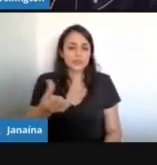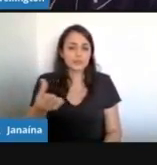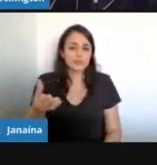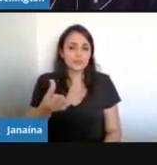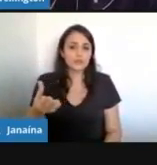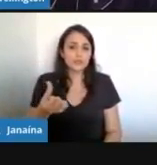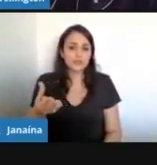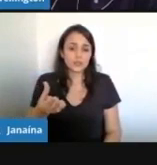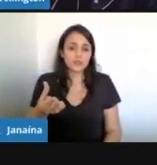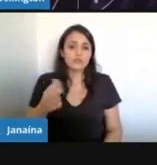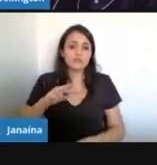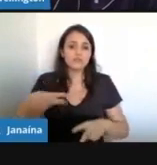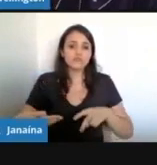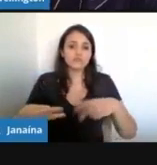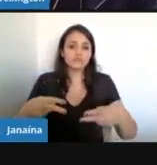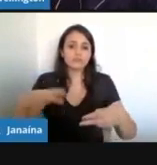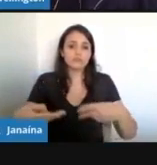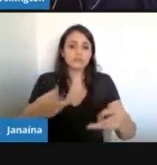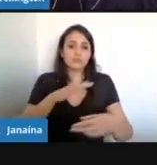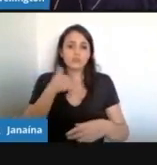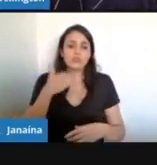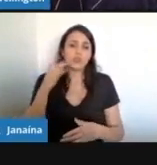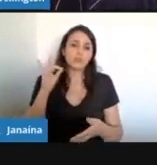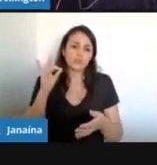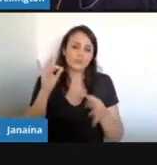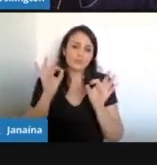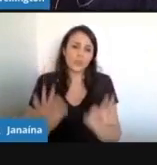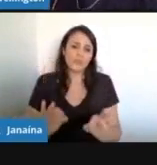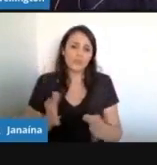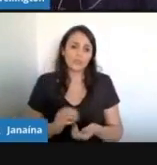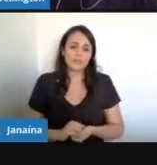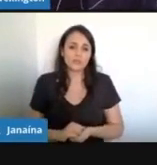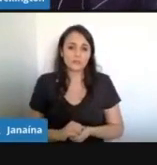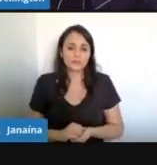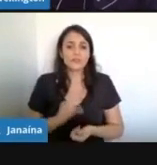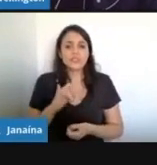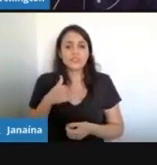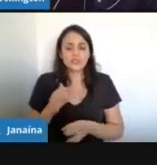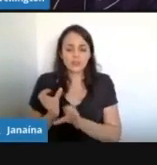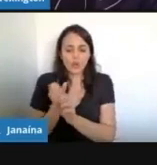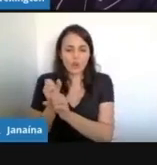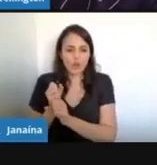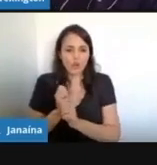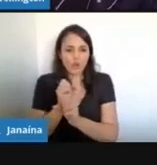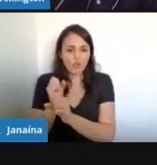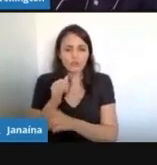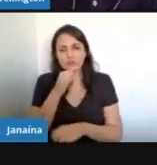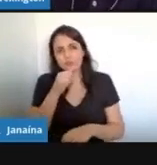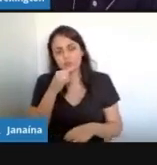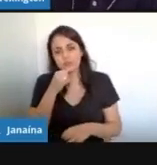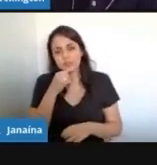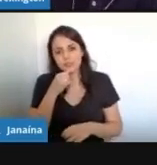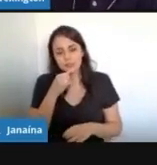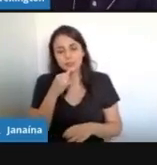75.366 óbitos confirmados. Se a gente fizer aqui fiz uma continha básica, né? O